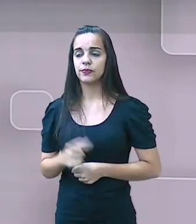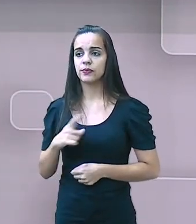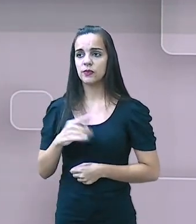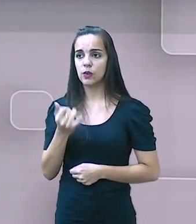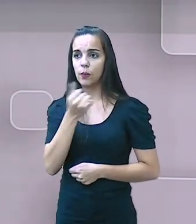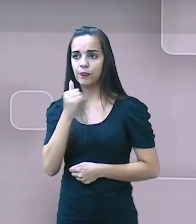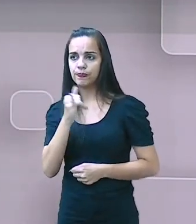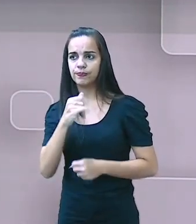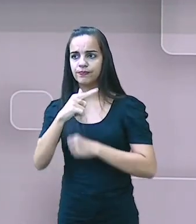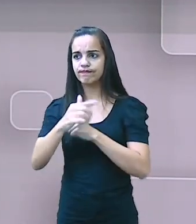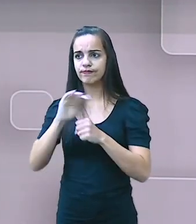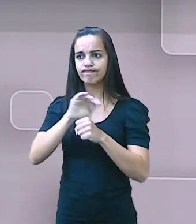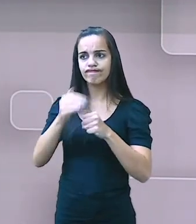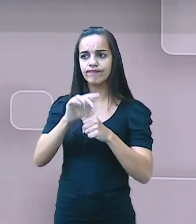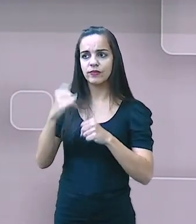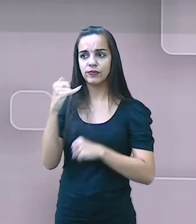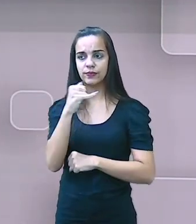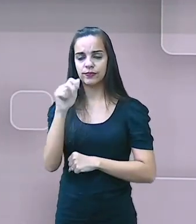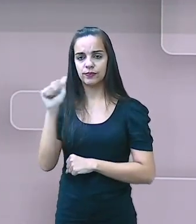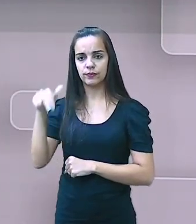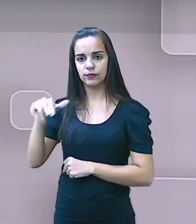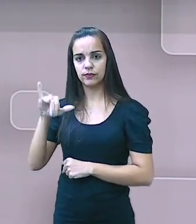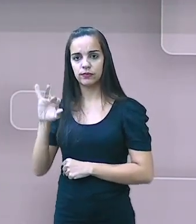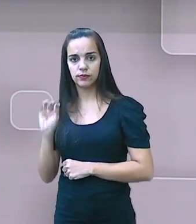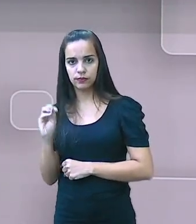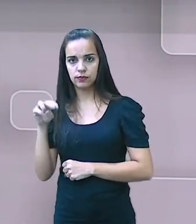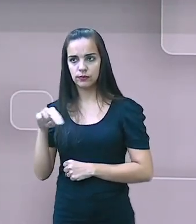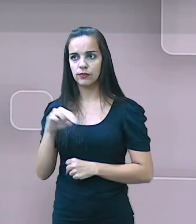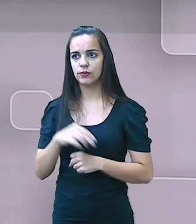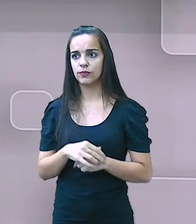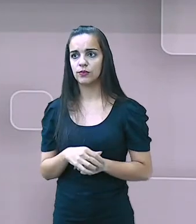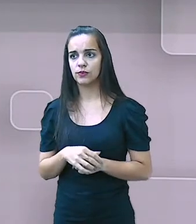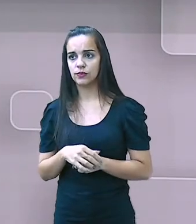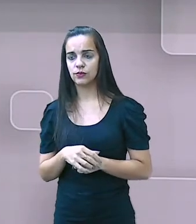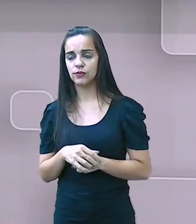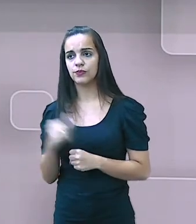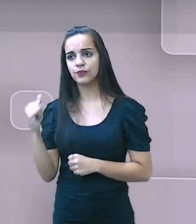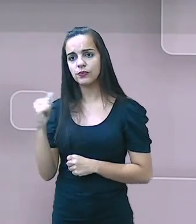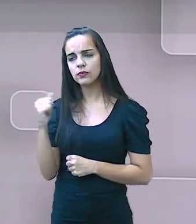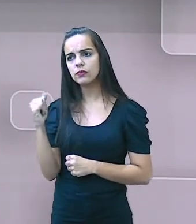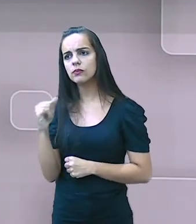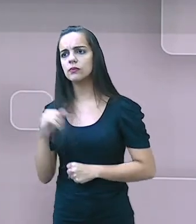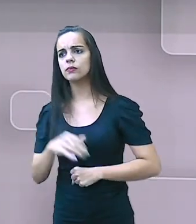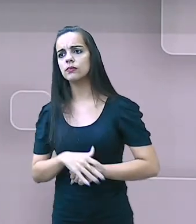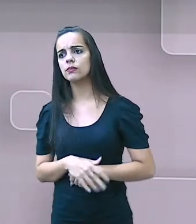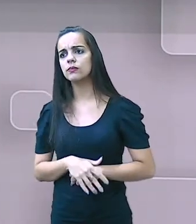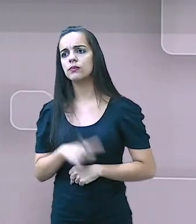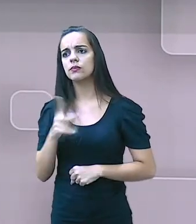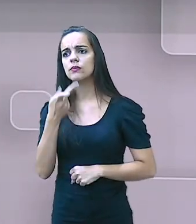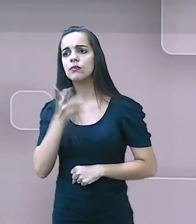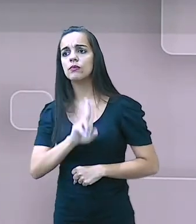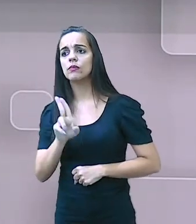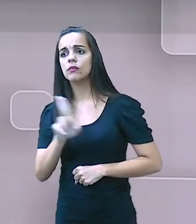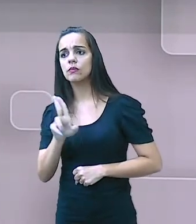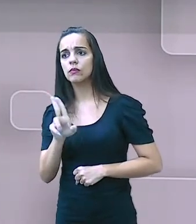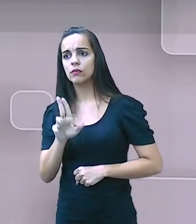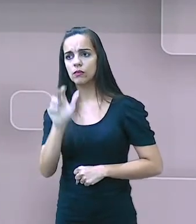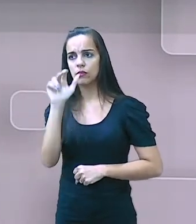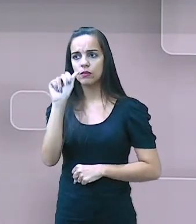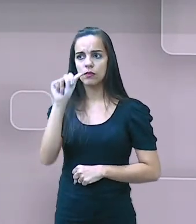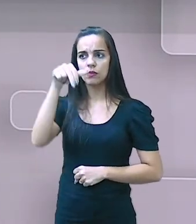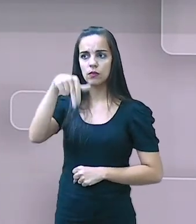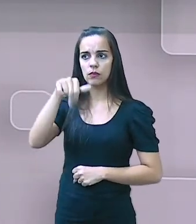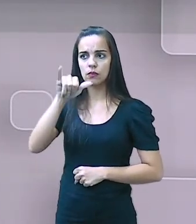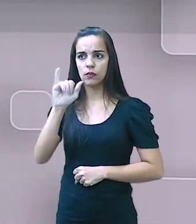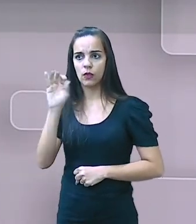eletricamente positivo. O átomo eletricamente negativo, ele é chamado de